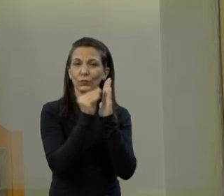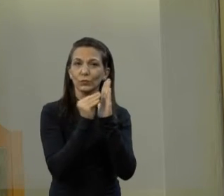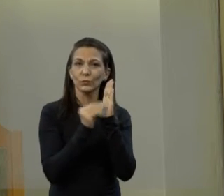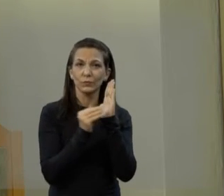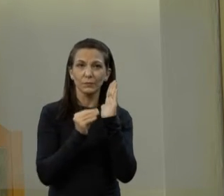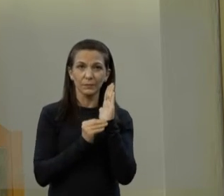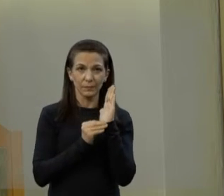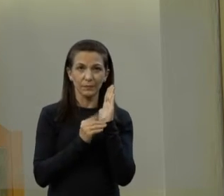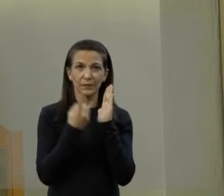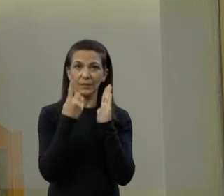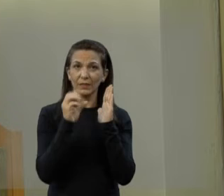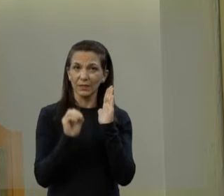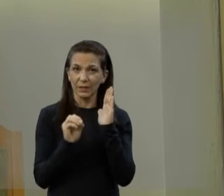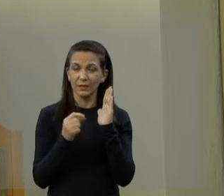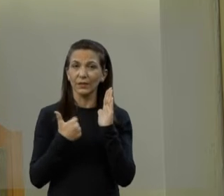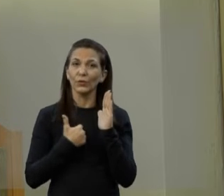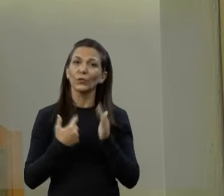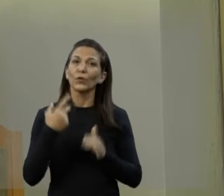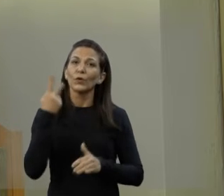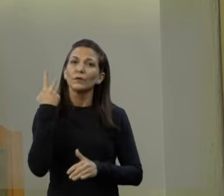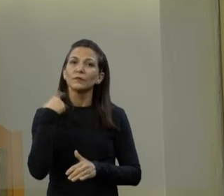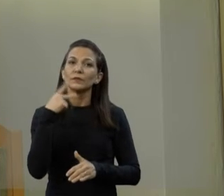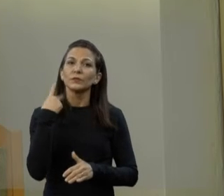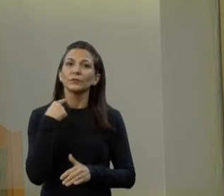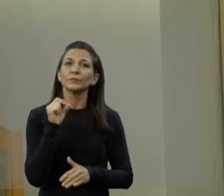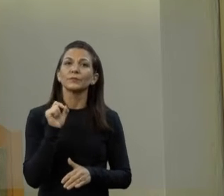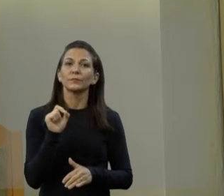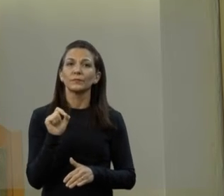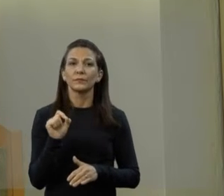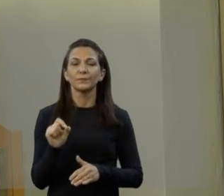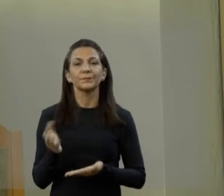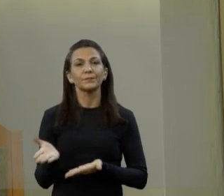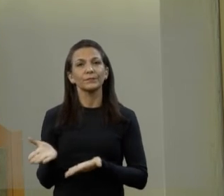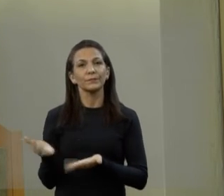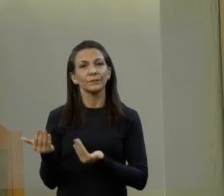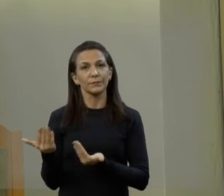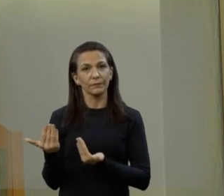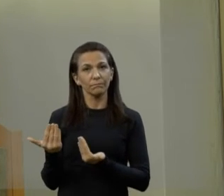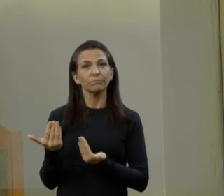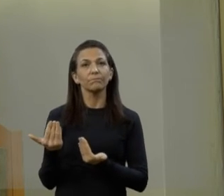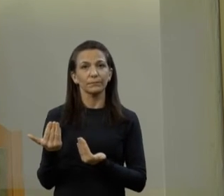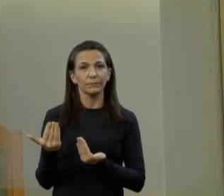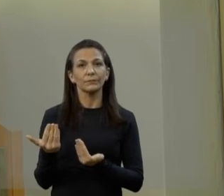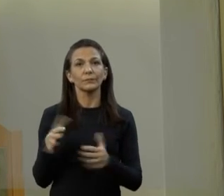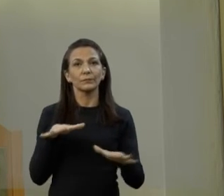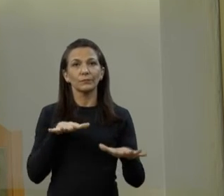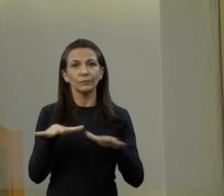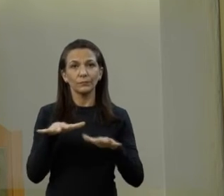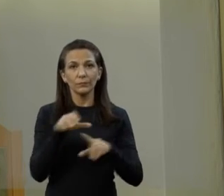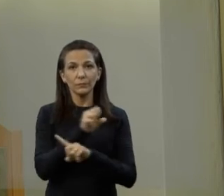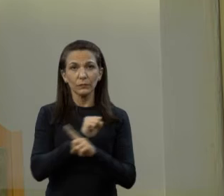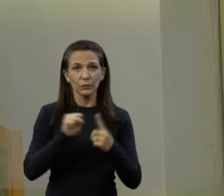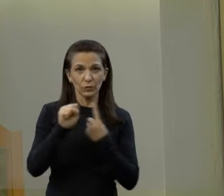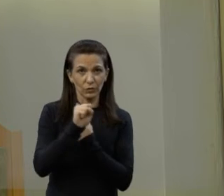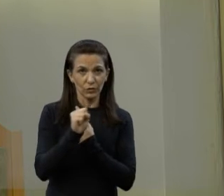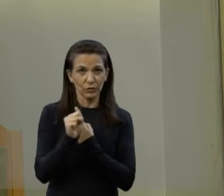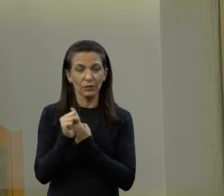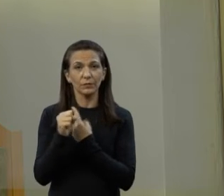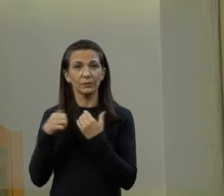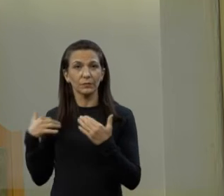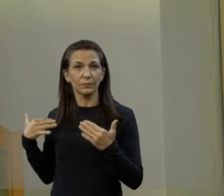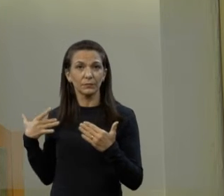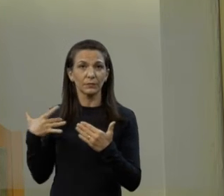então assim eu encontro uma vereadora que veem uma vereadora jovem que vem do movimento social que